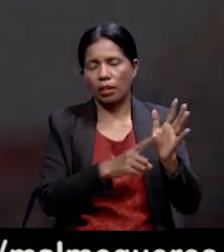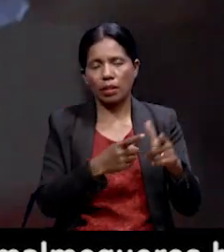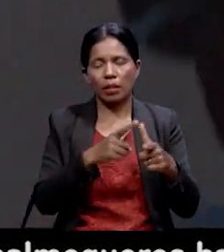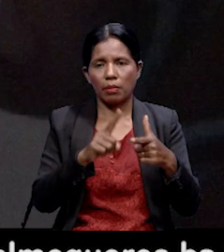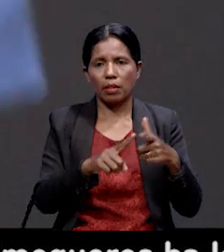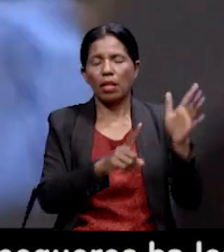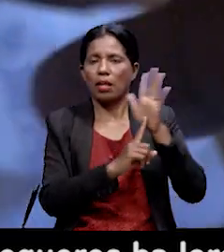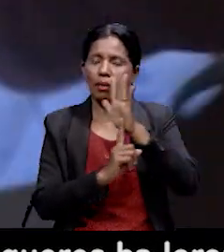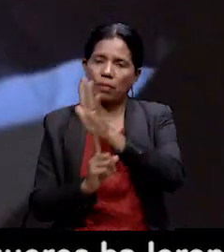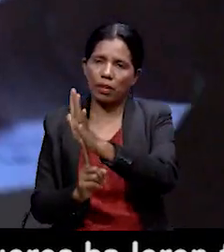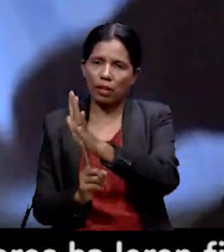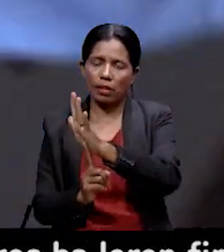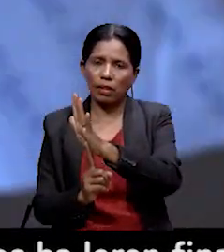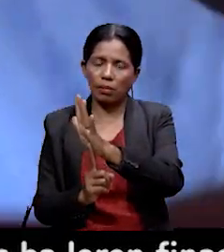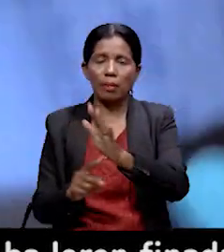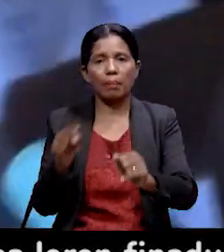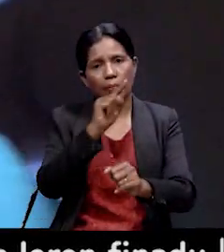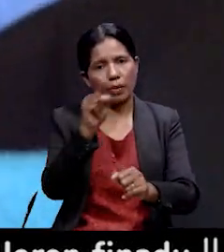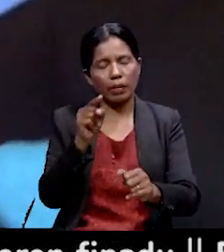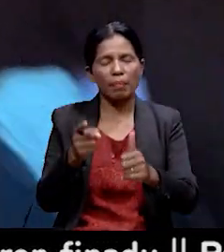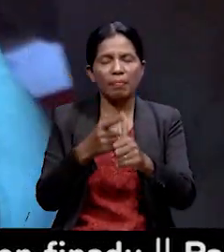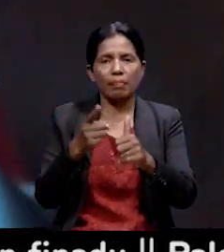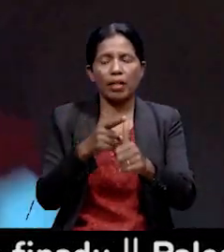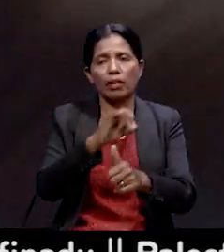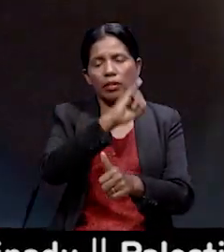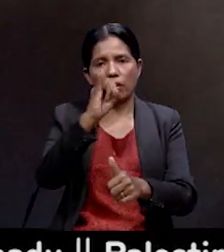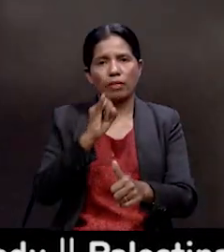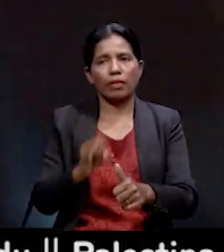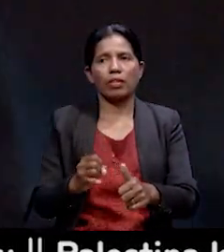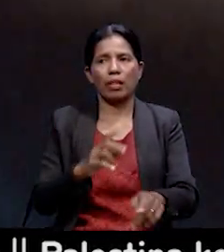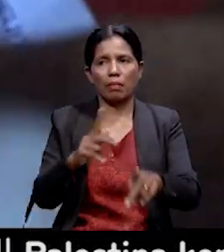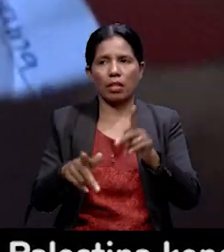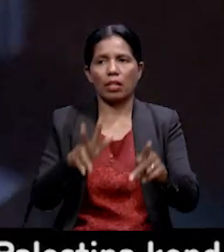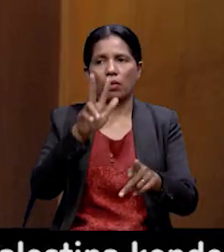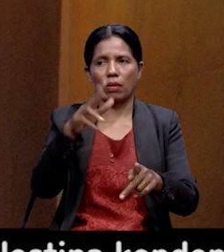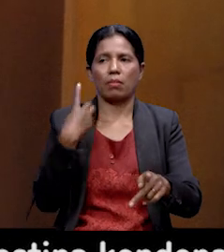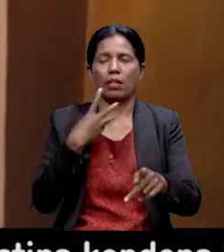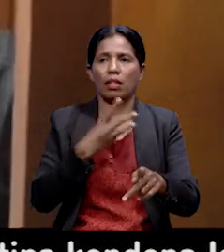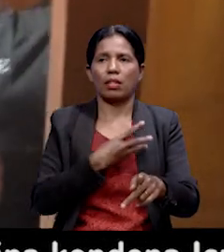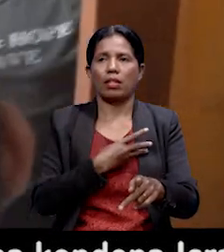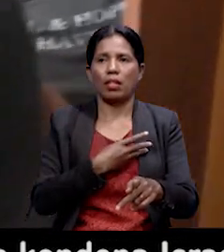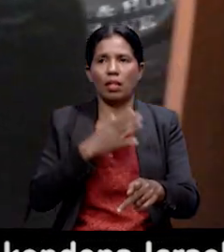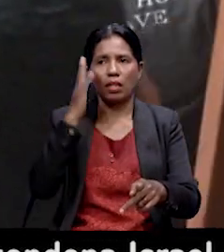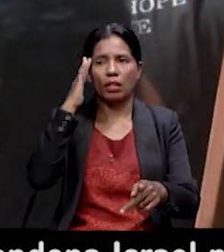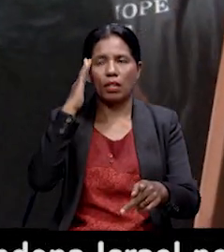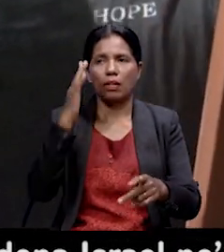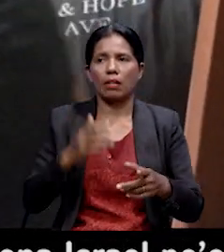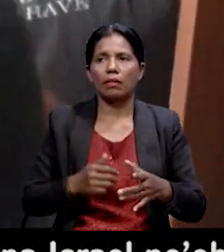primeiro interrogatório judicial. E emanentolo ne beita detém e